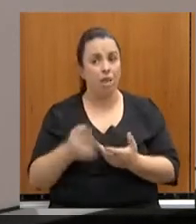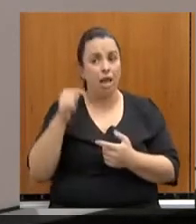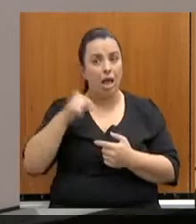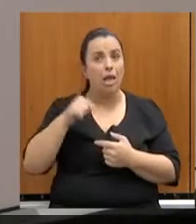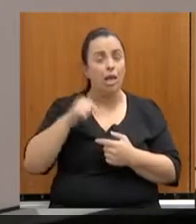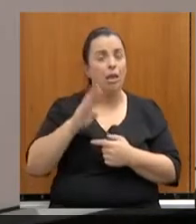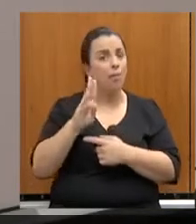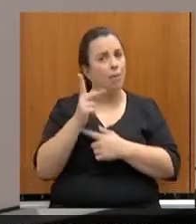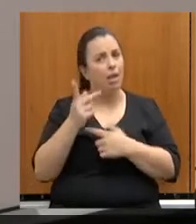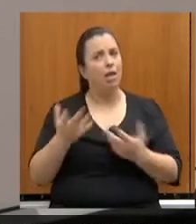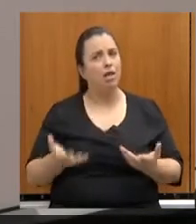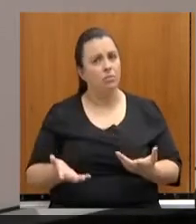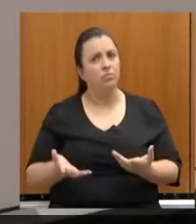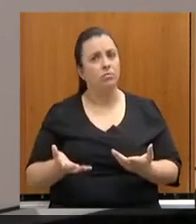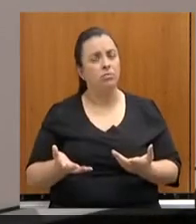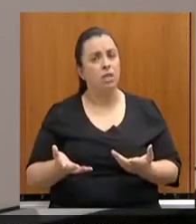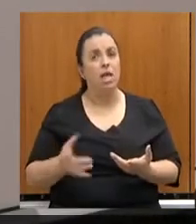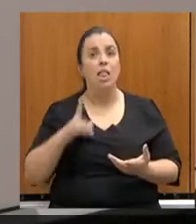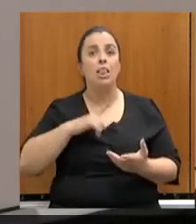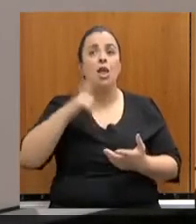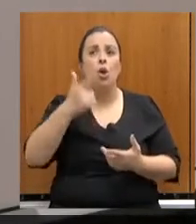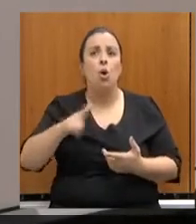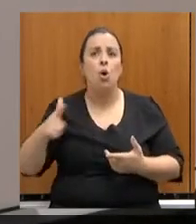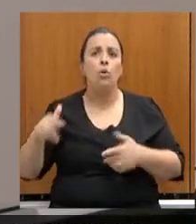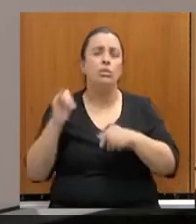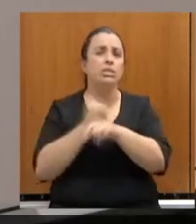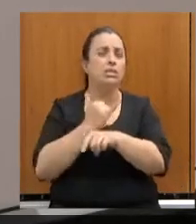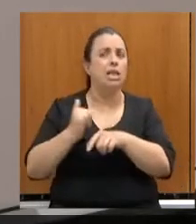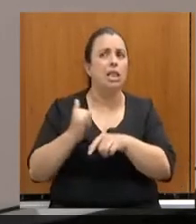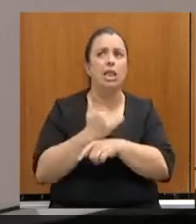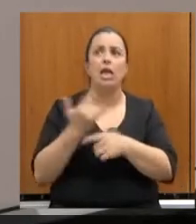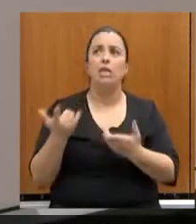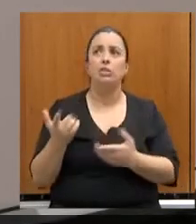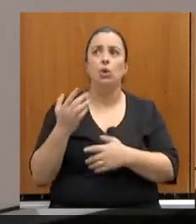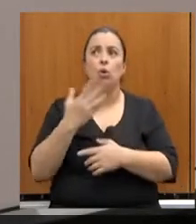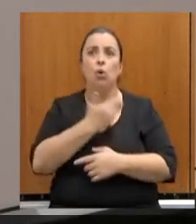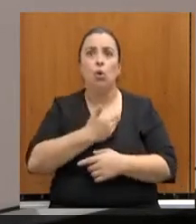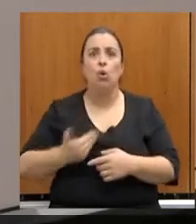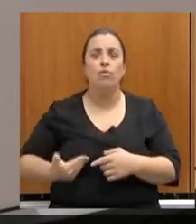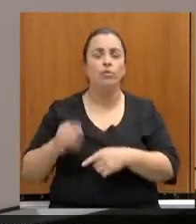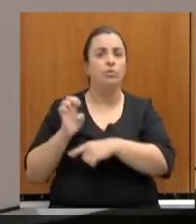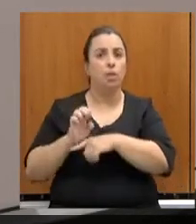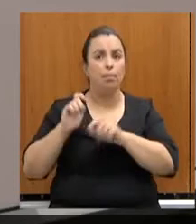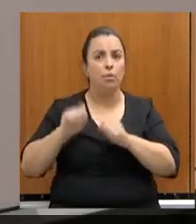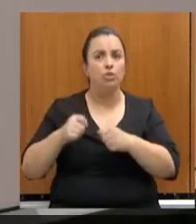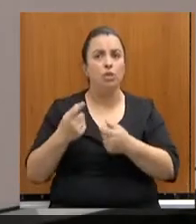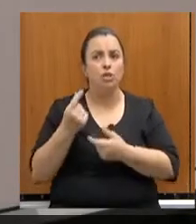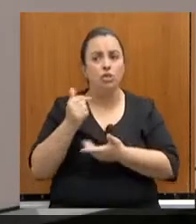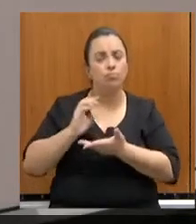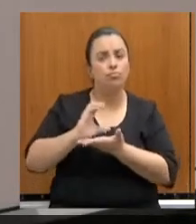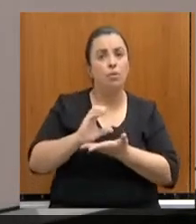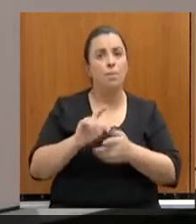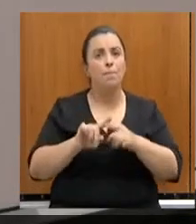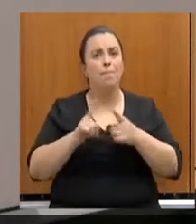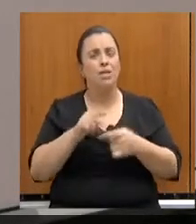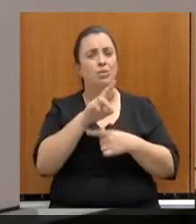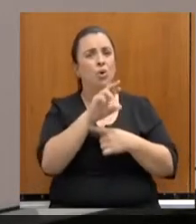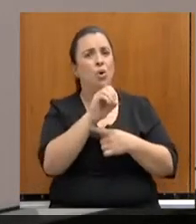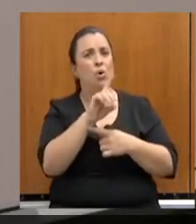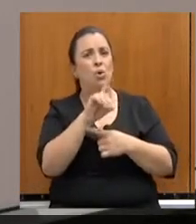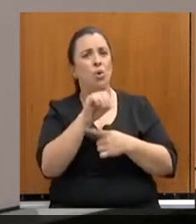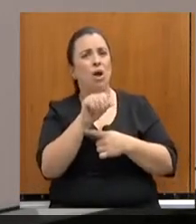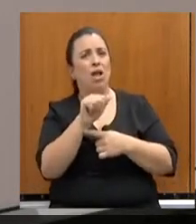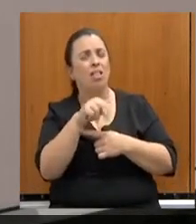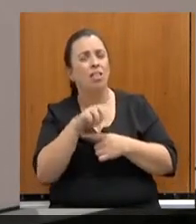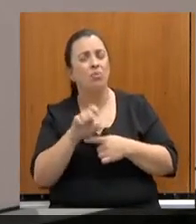de mobilidade que o governo do estado poderia investir mas o Rodoanel vem carregado dessa crítica é